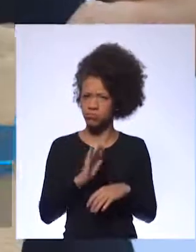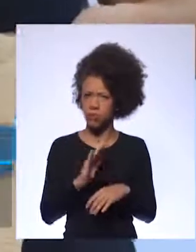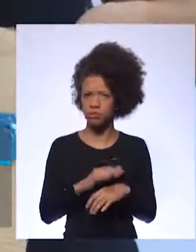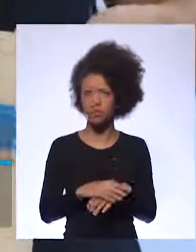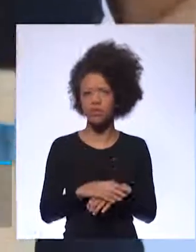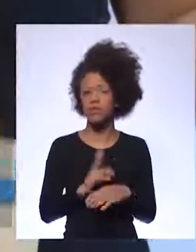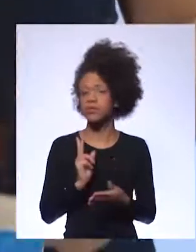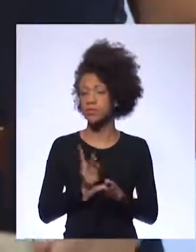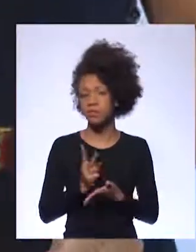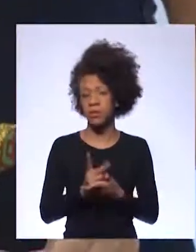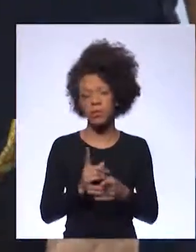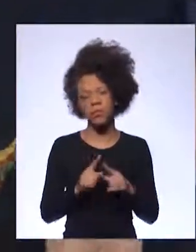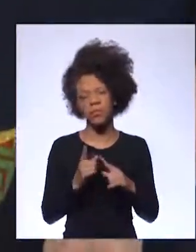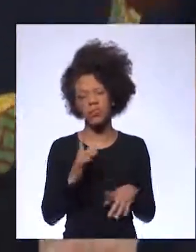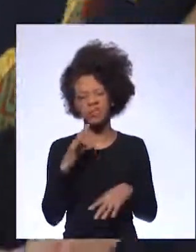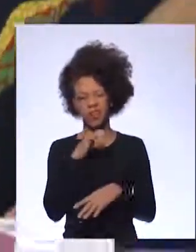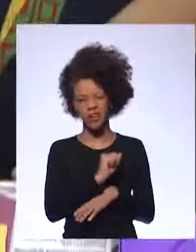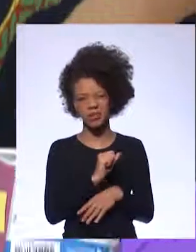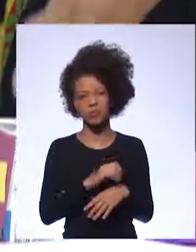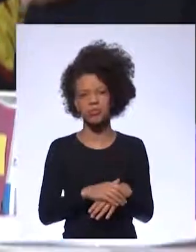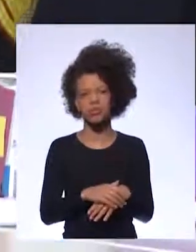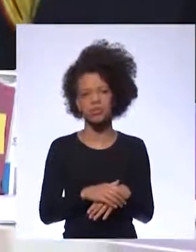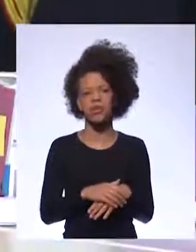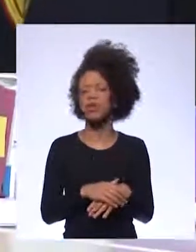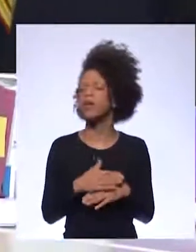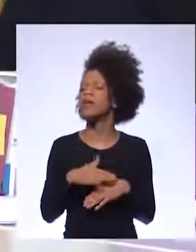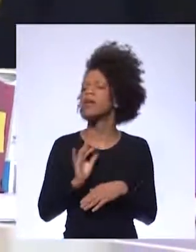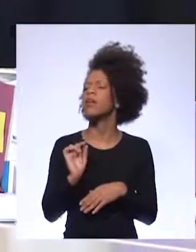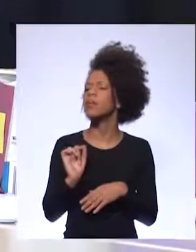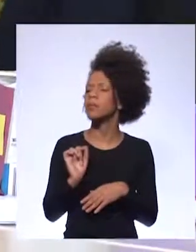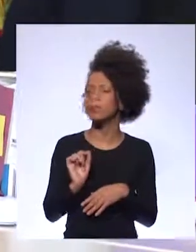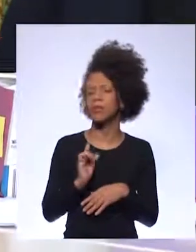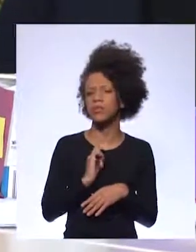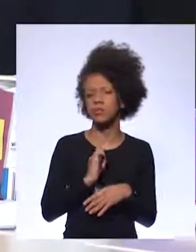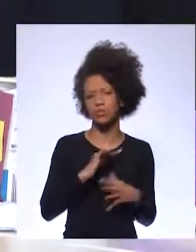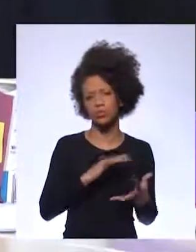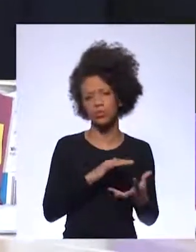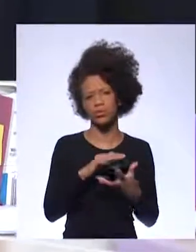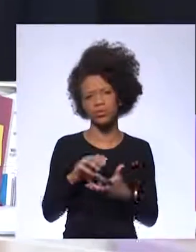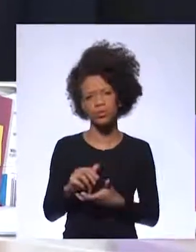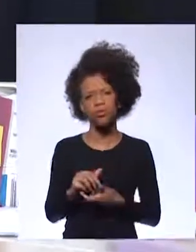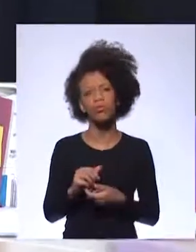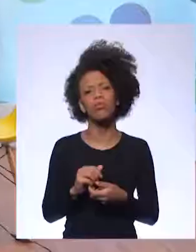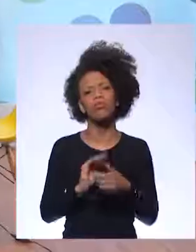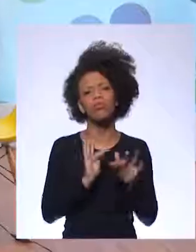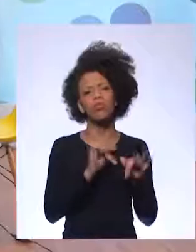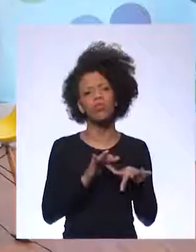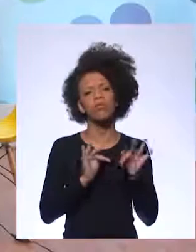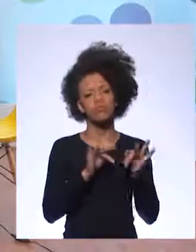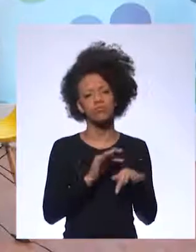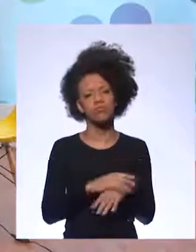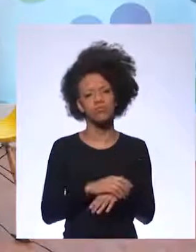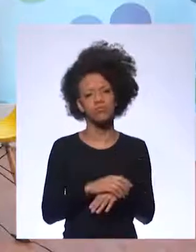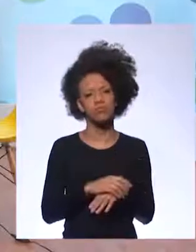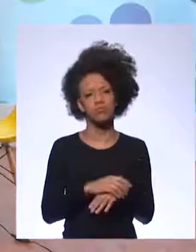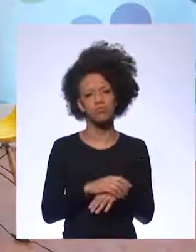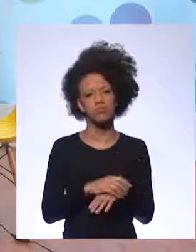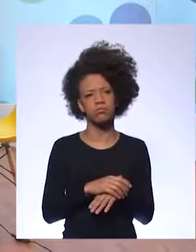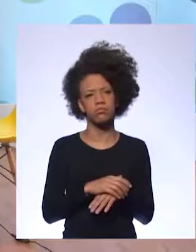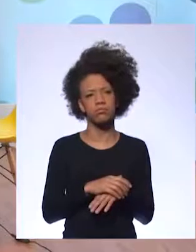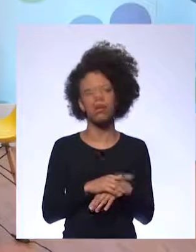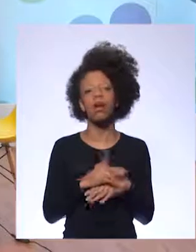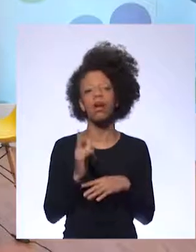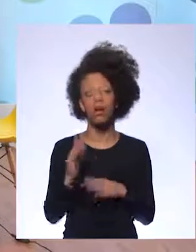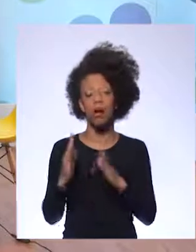né turma sempre pode mas eu fiz rapidinho que mais professora tinha no mundo feudal você quer que